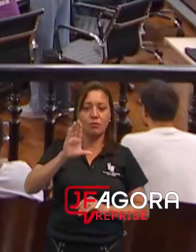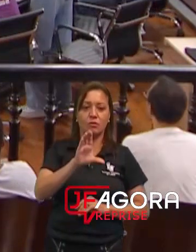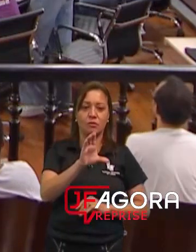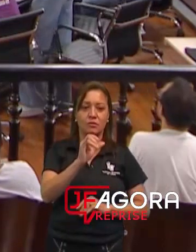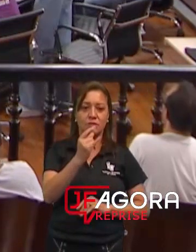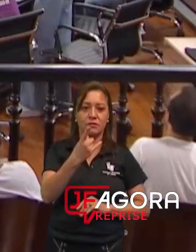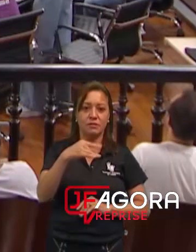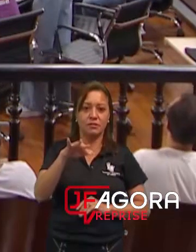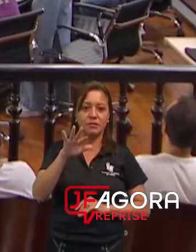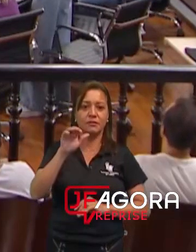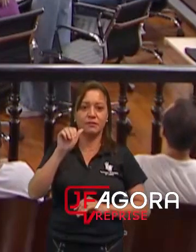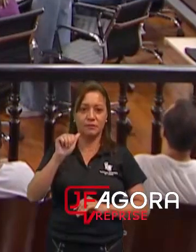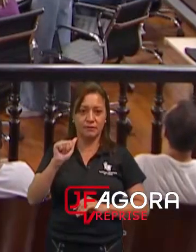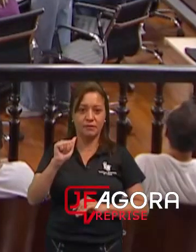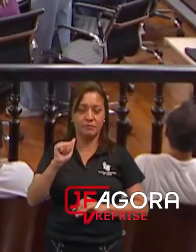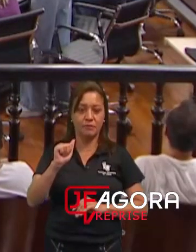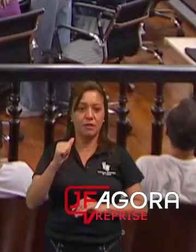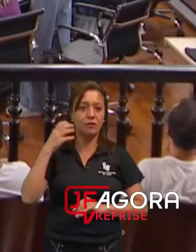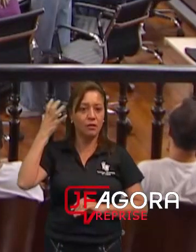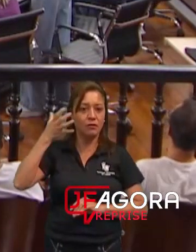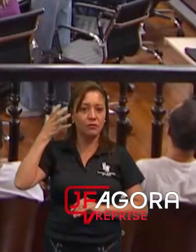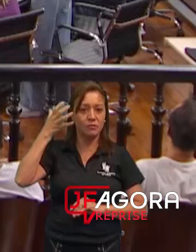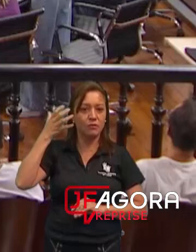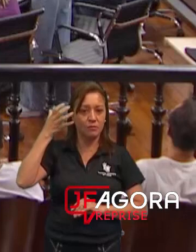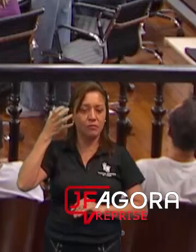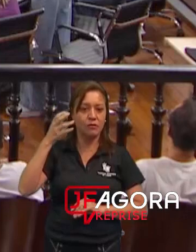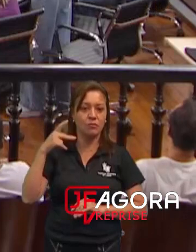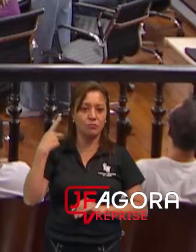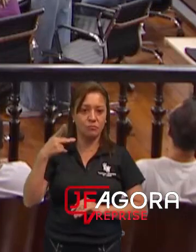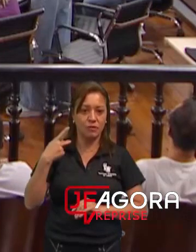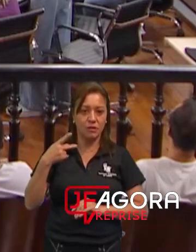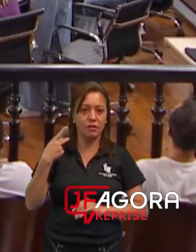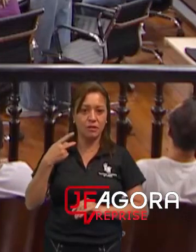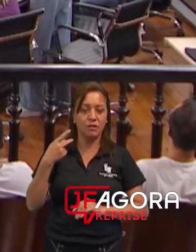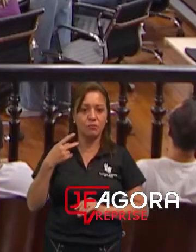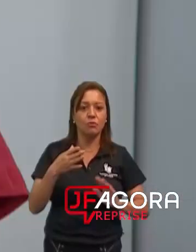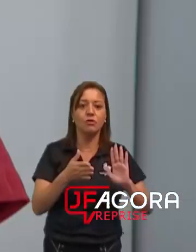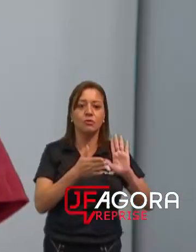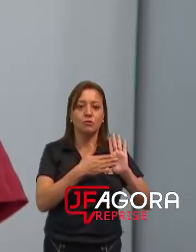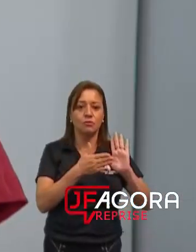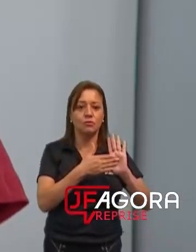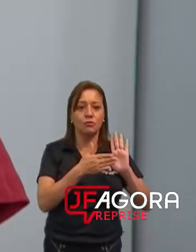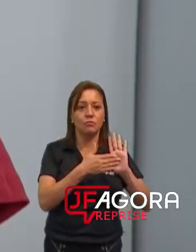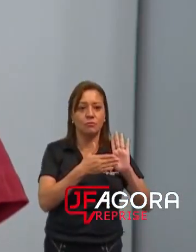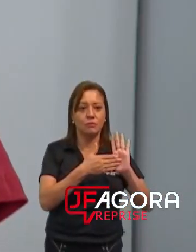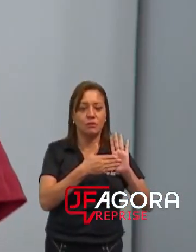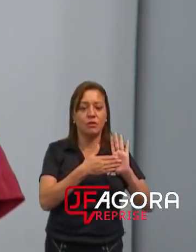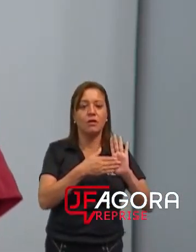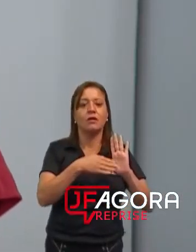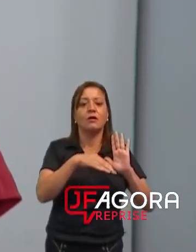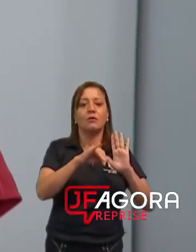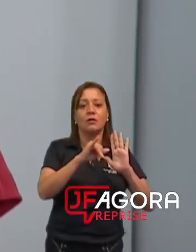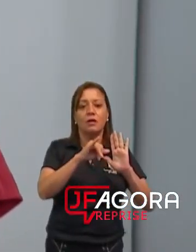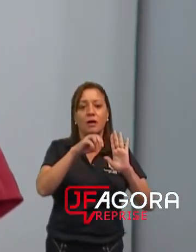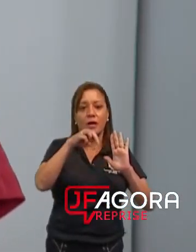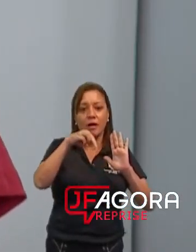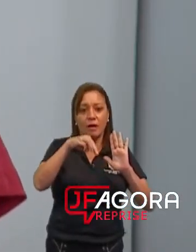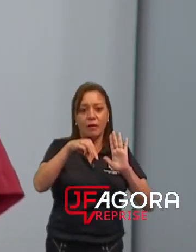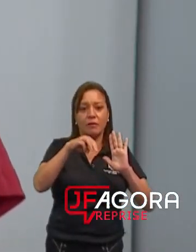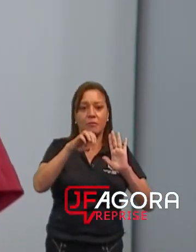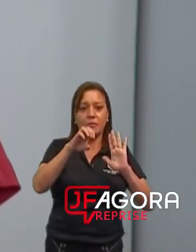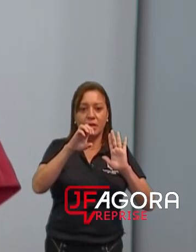primeiro, dialogar aqui com o vereador sobre a questão do MST. O MST,